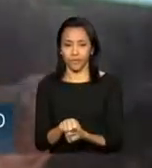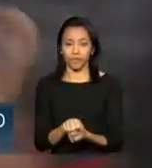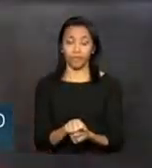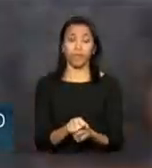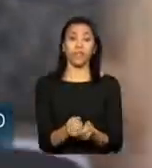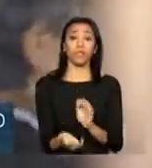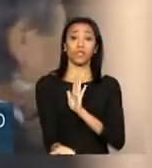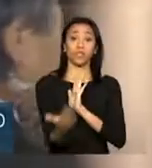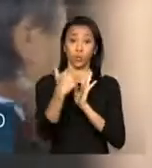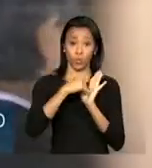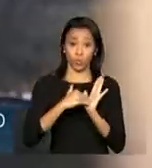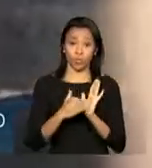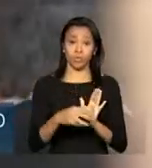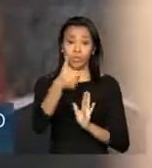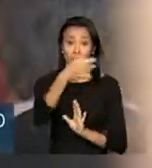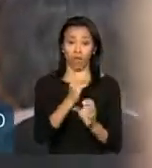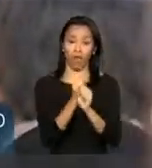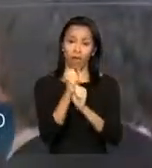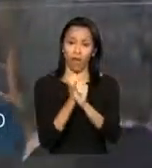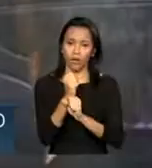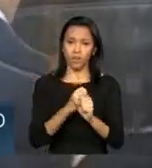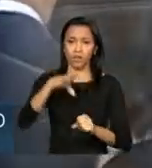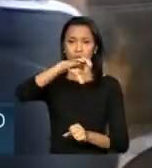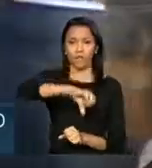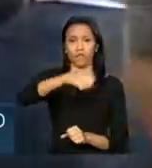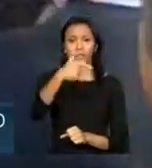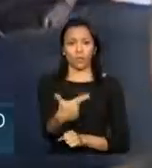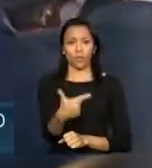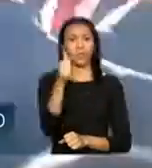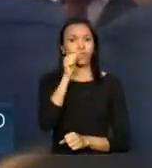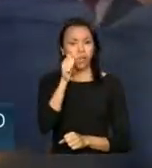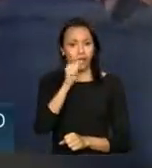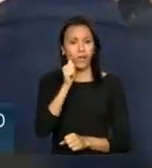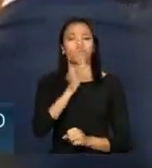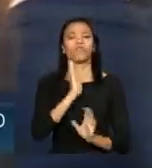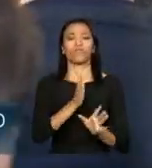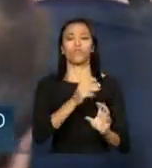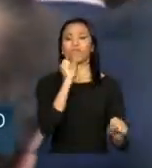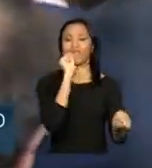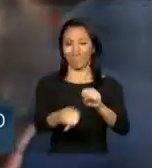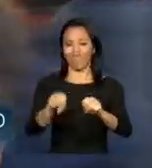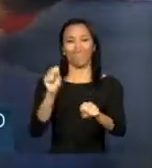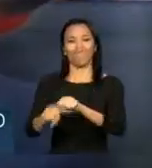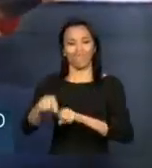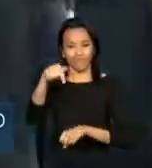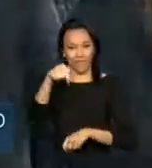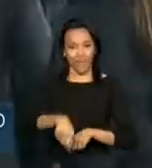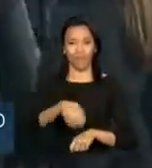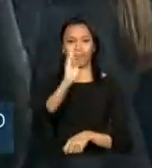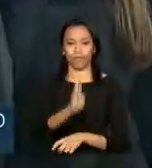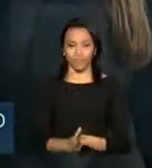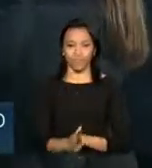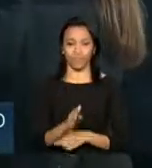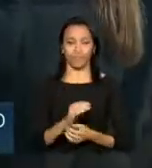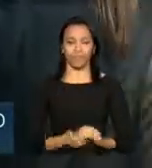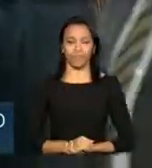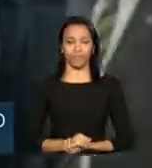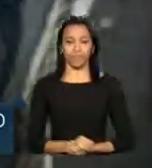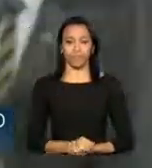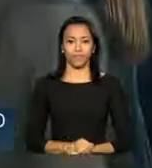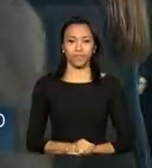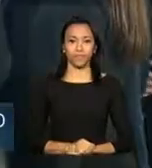últimas 3 décadas, 92 mil mulheres foram assassinadas no Brasil.